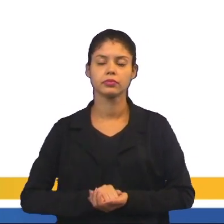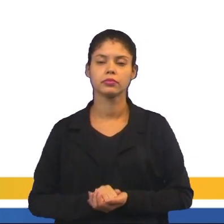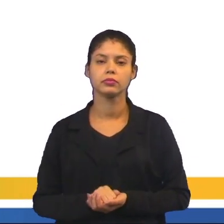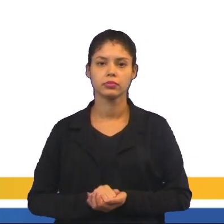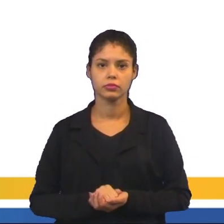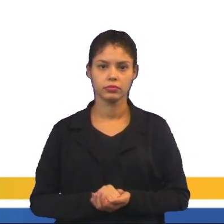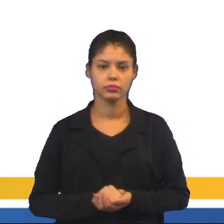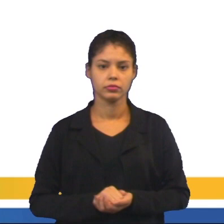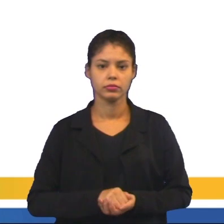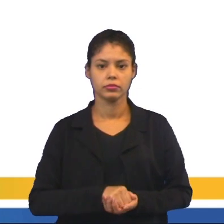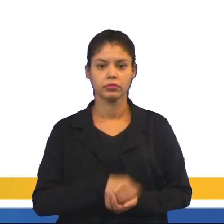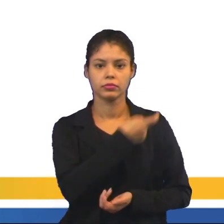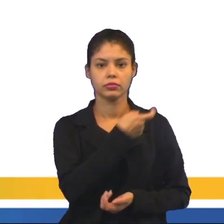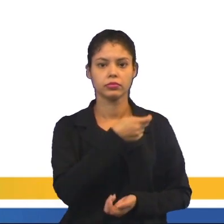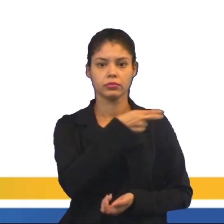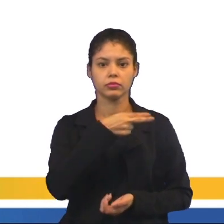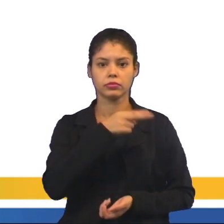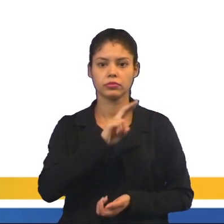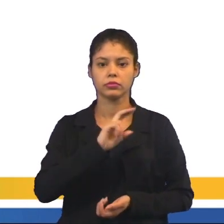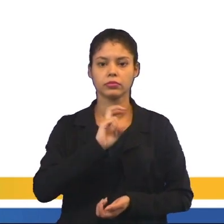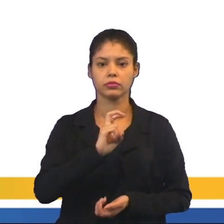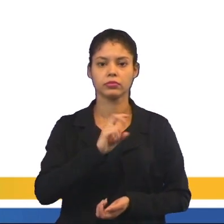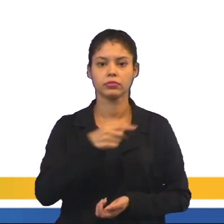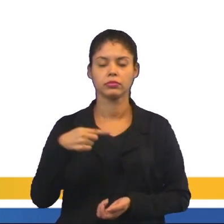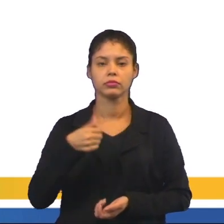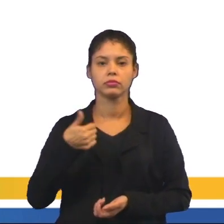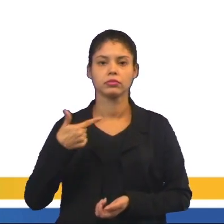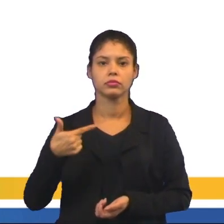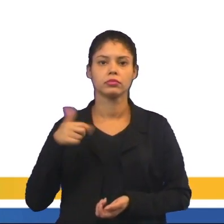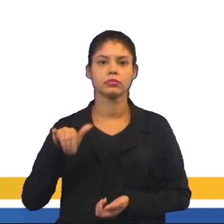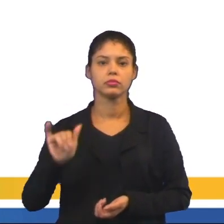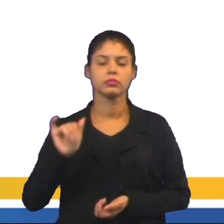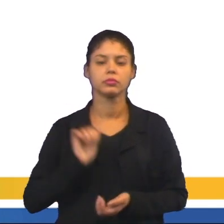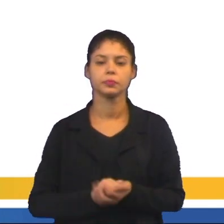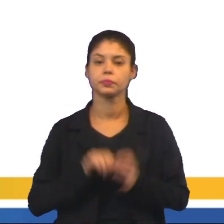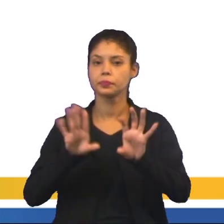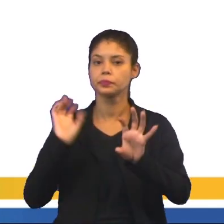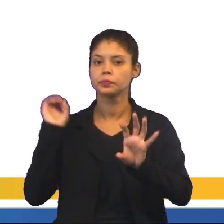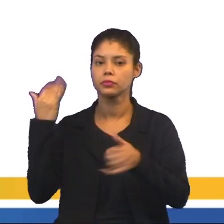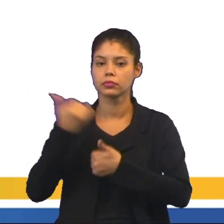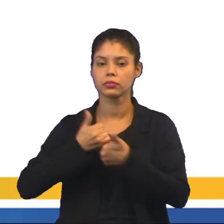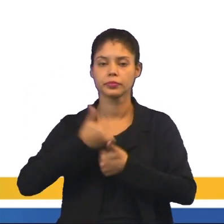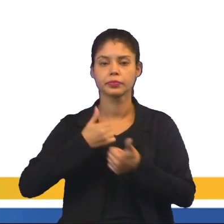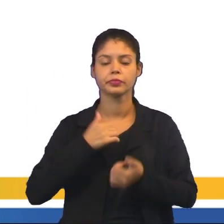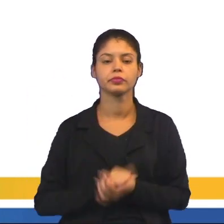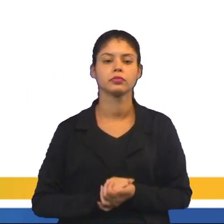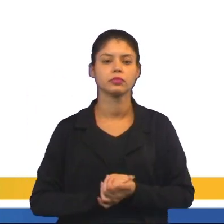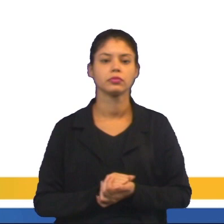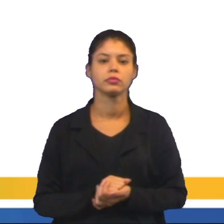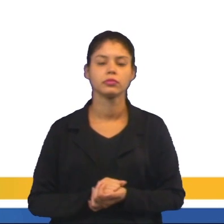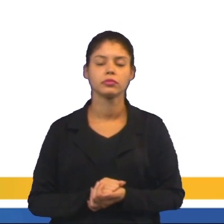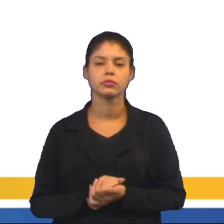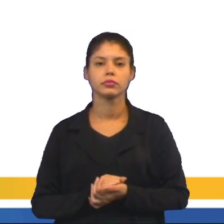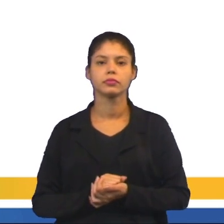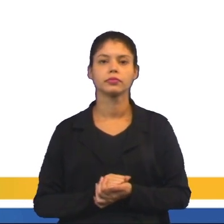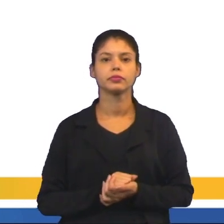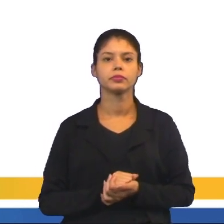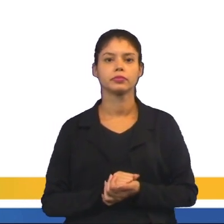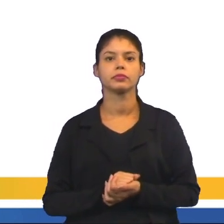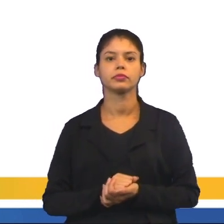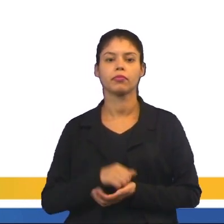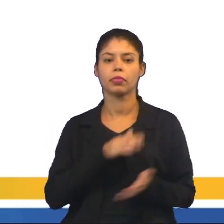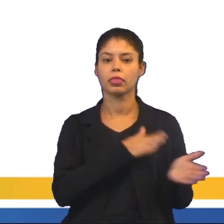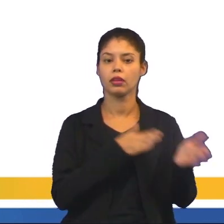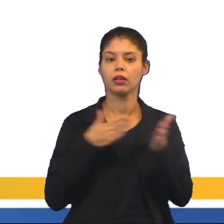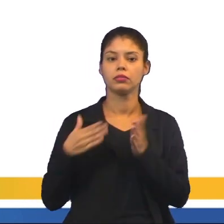x igual a 5 menos 2y. Então, aí eu tenho o caso da substituição, tá? Vou para o